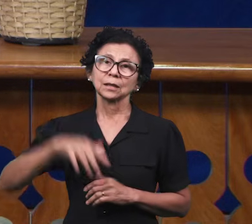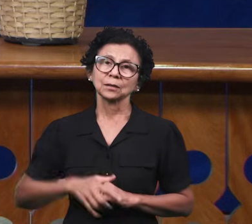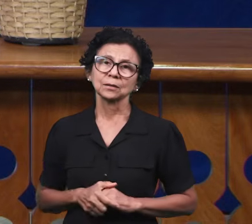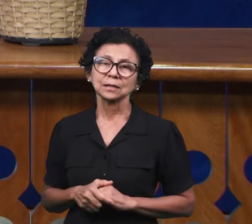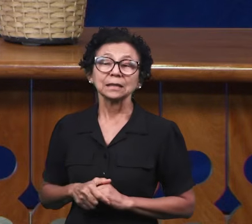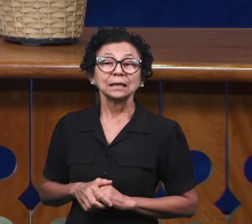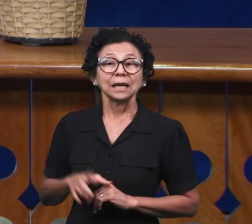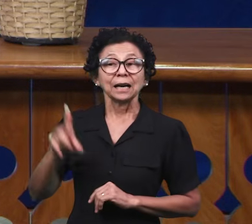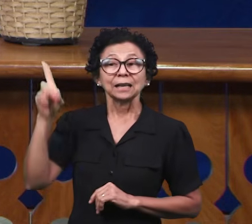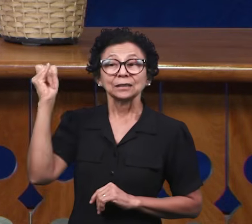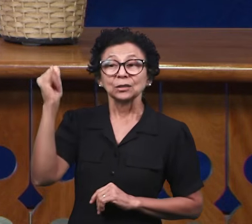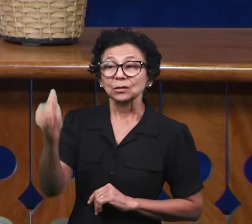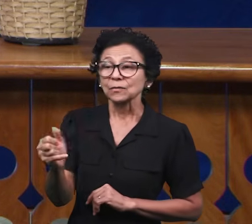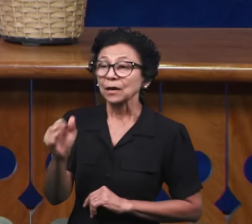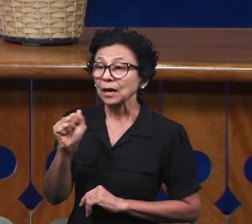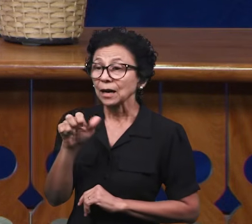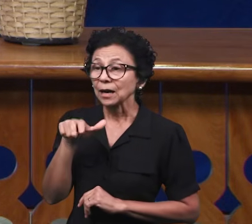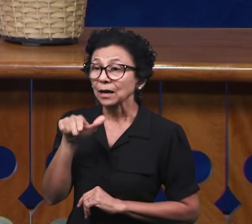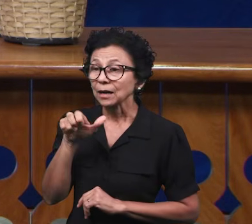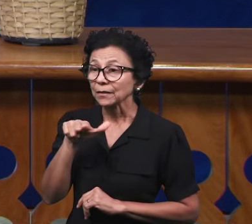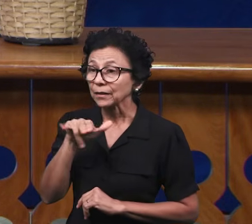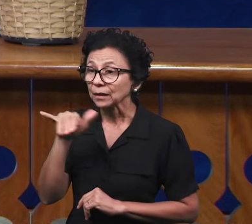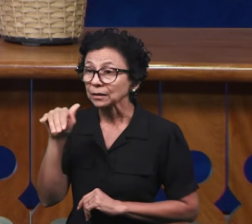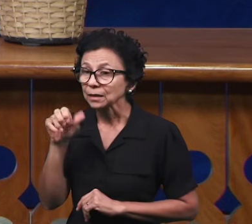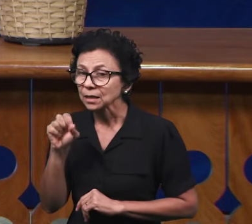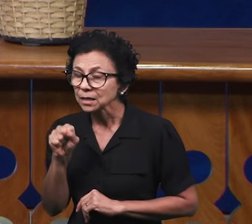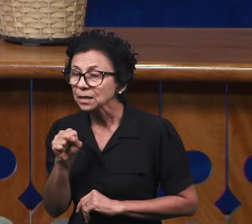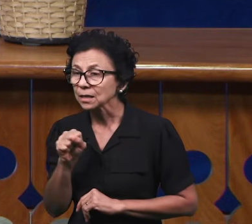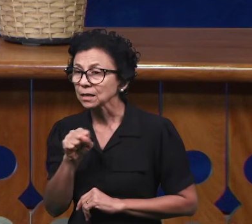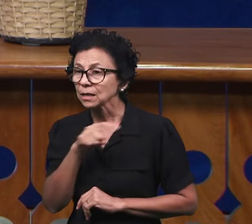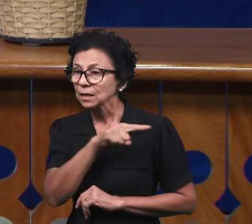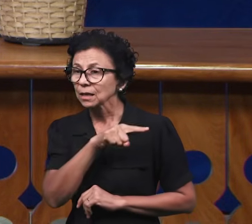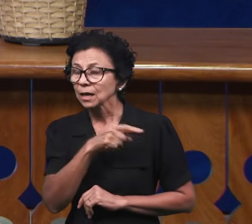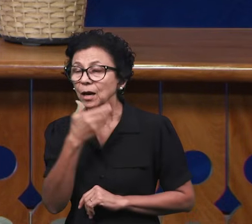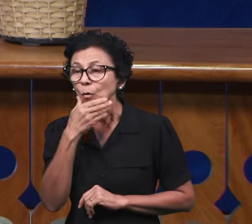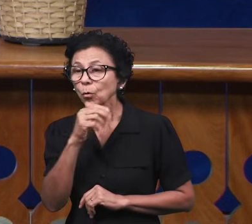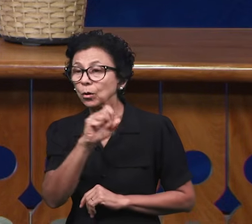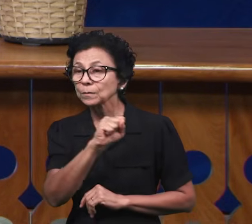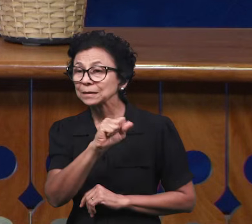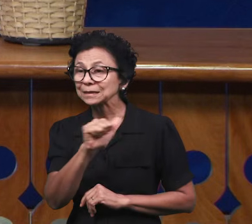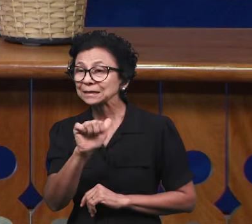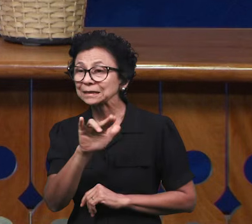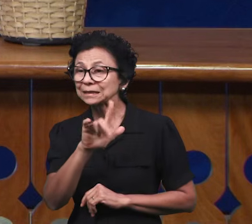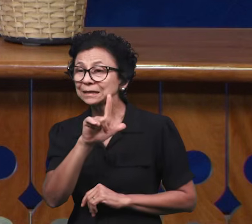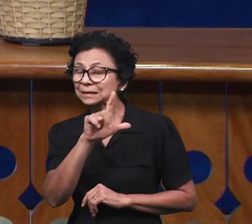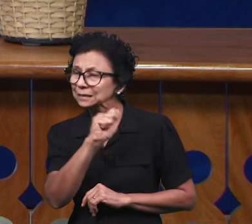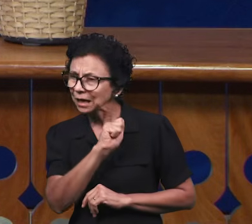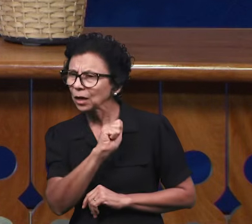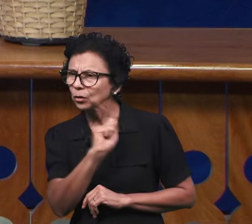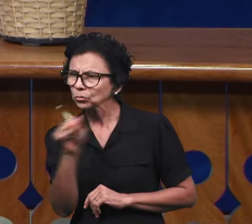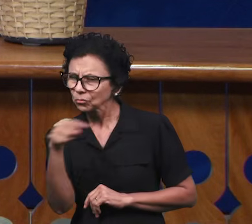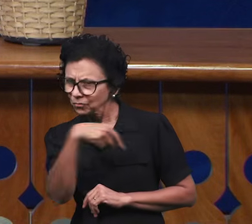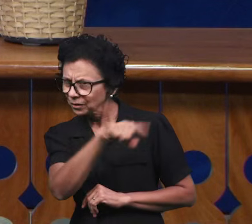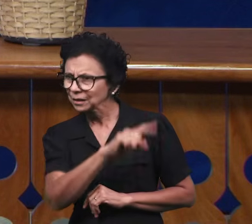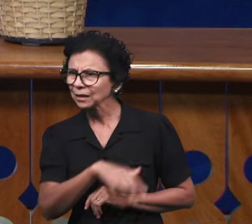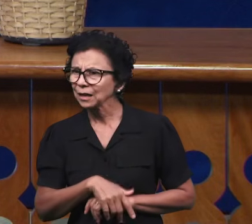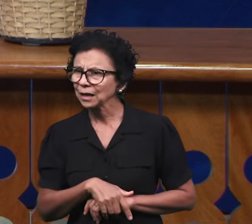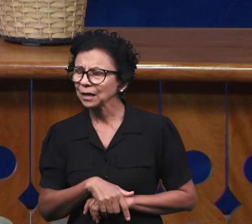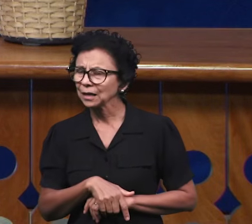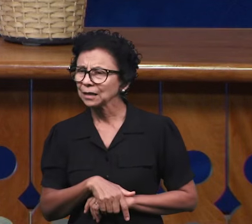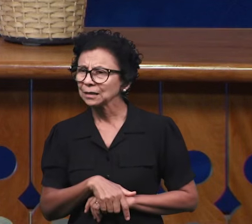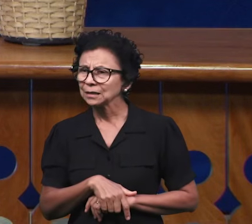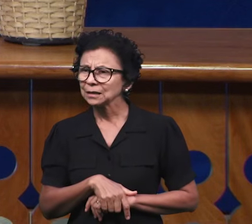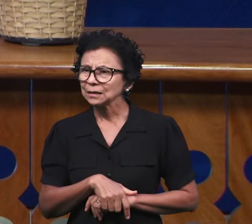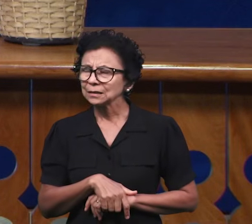onde Paulo estava, né? Saulo ainda, né? Que o Senhor iria resgatar a vida dele, ele fala, olha, vai à rua chamada direita. Então não